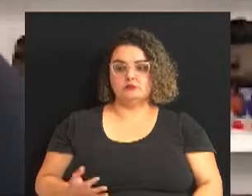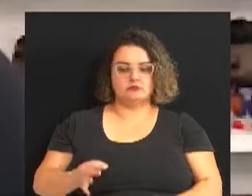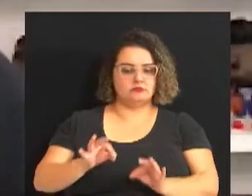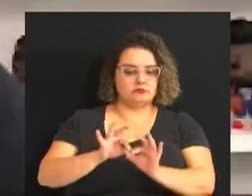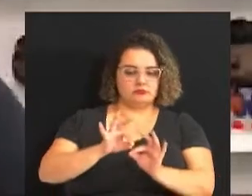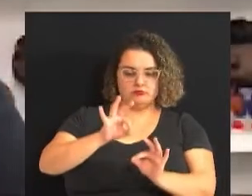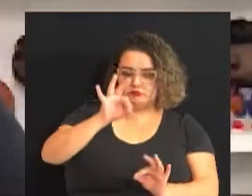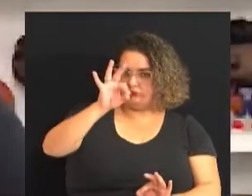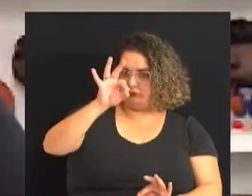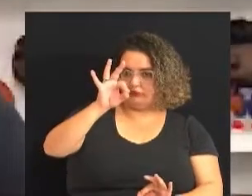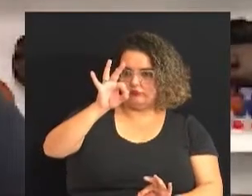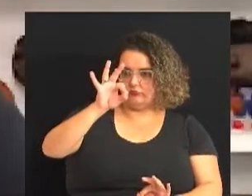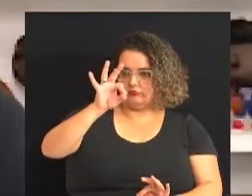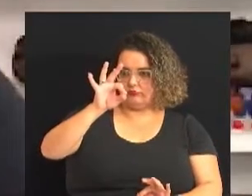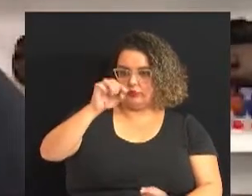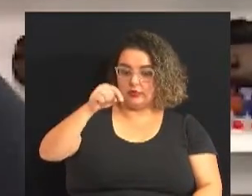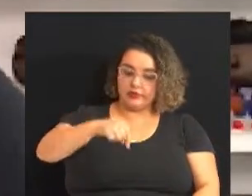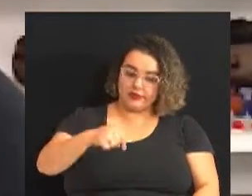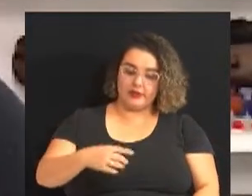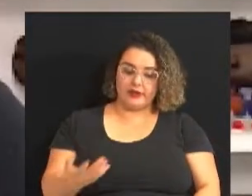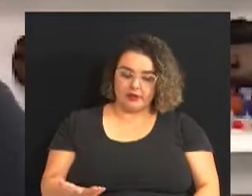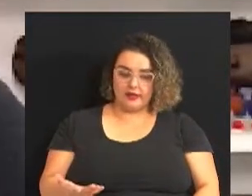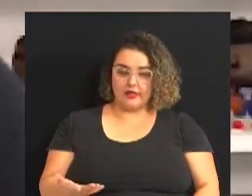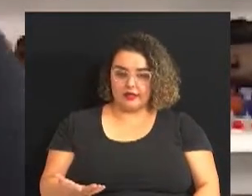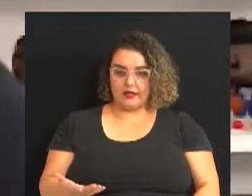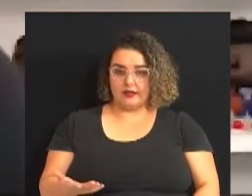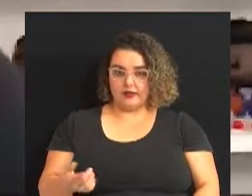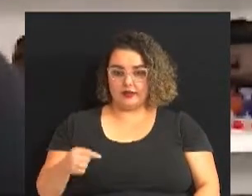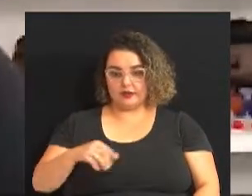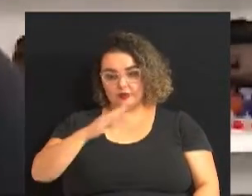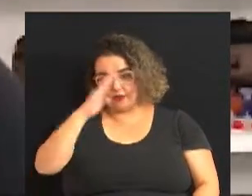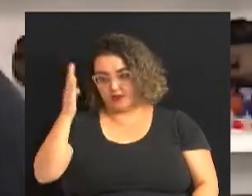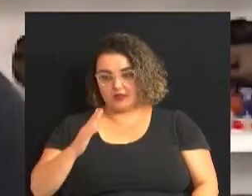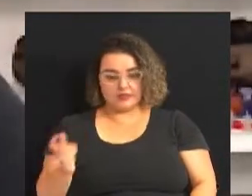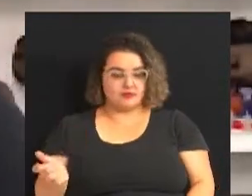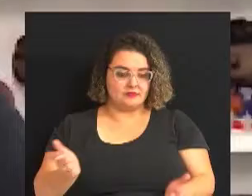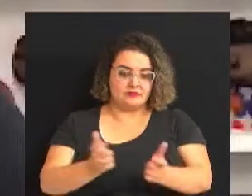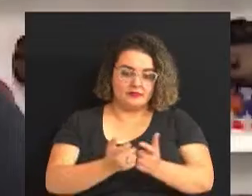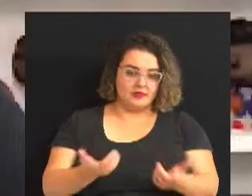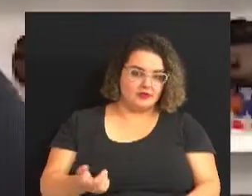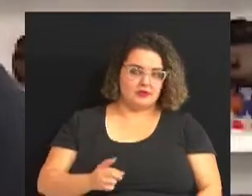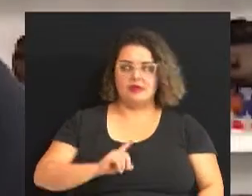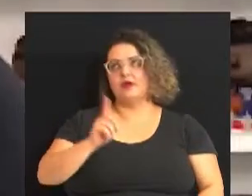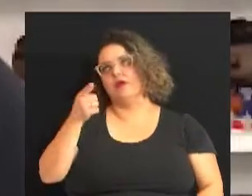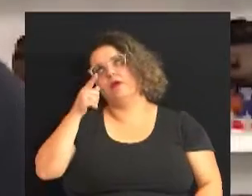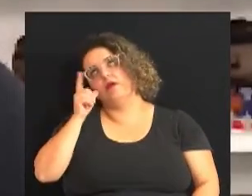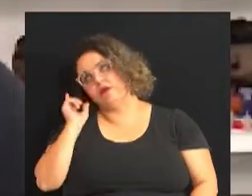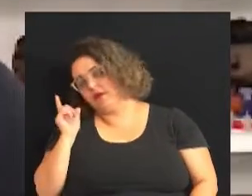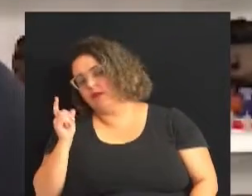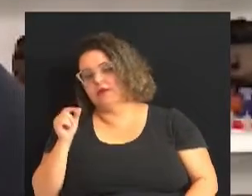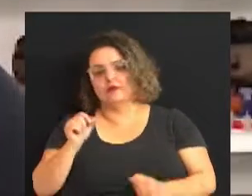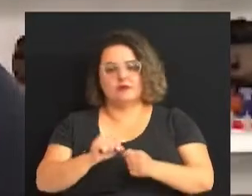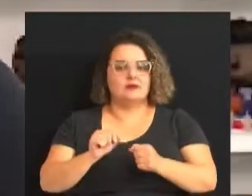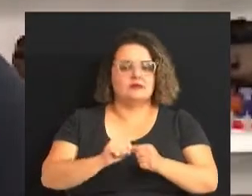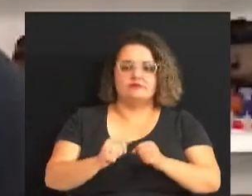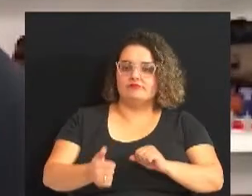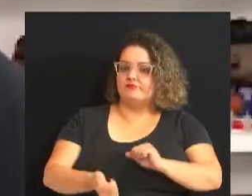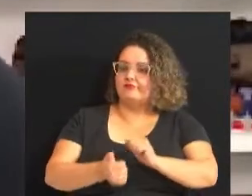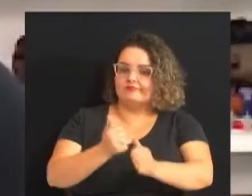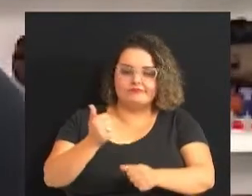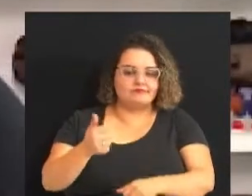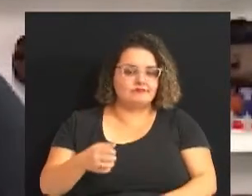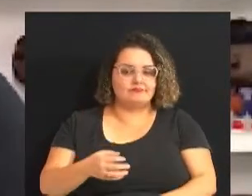ele ficou pequeno para o Brasil, até tive contato com ele recente, e ontem ele fez um grande jogo. É um cara que é com